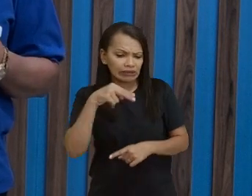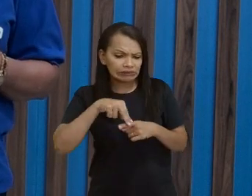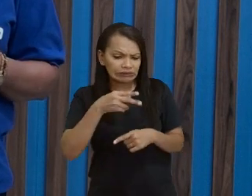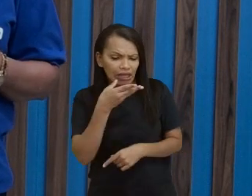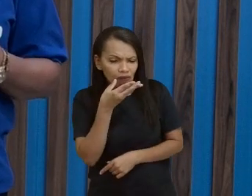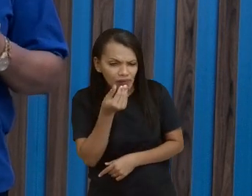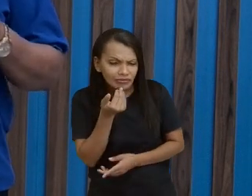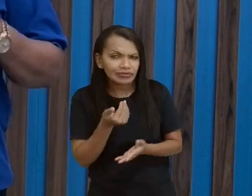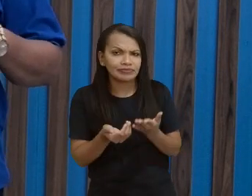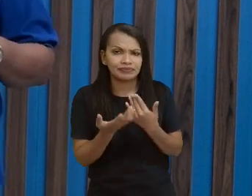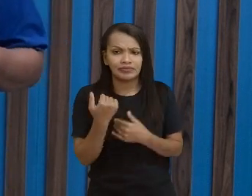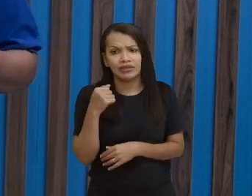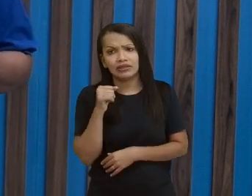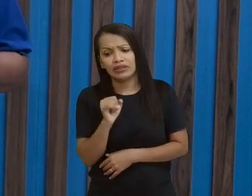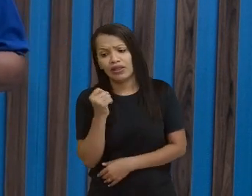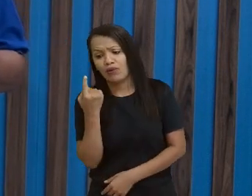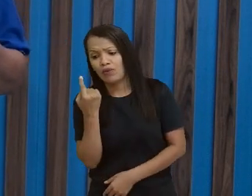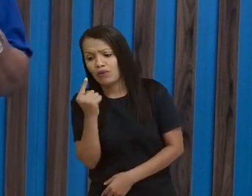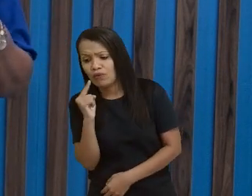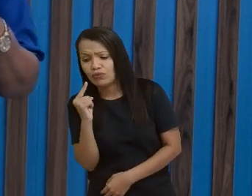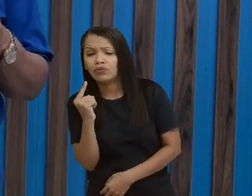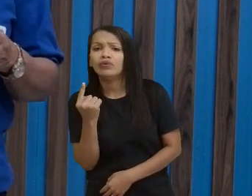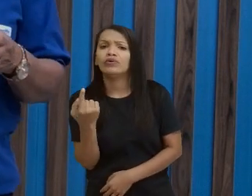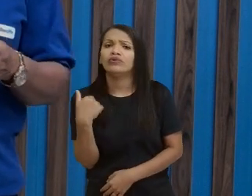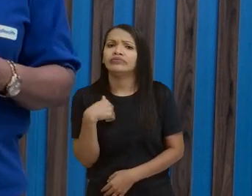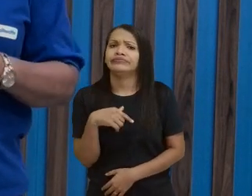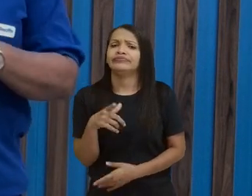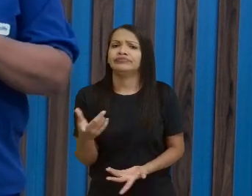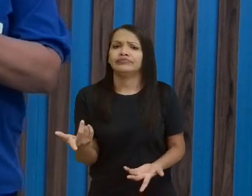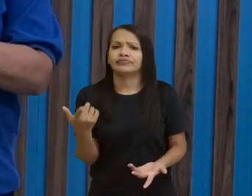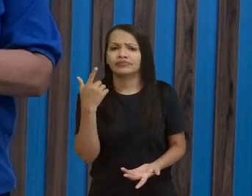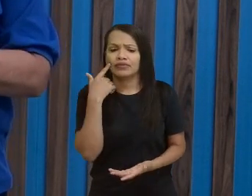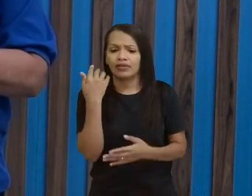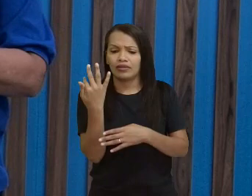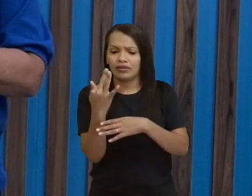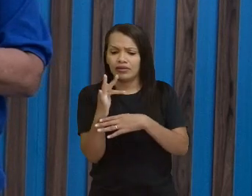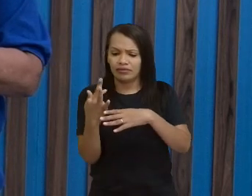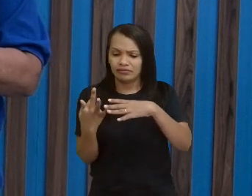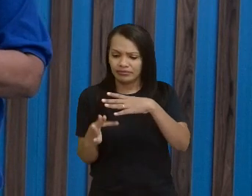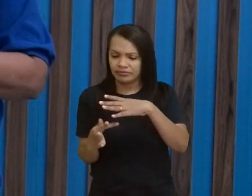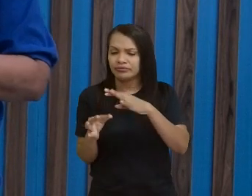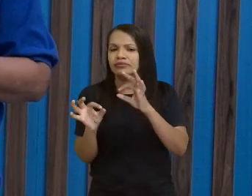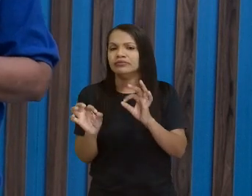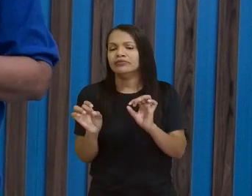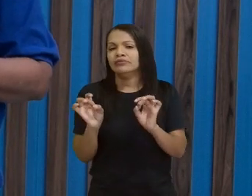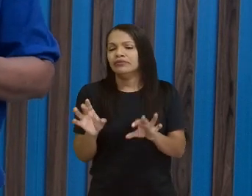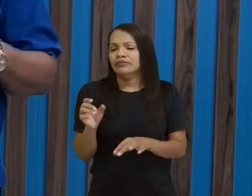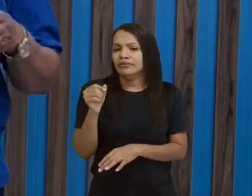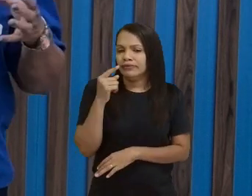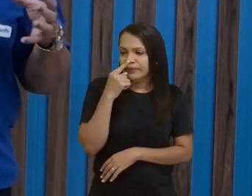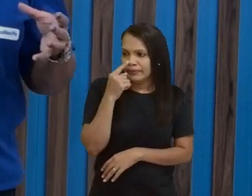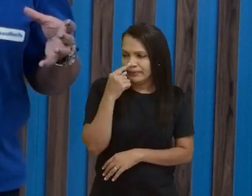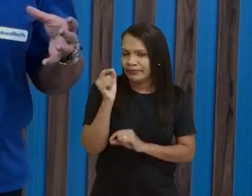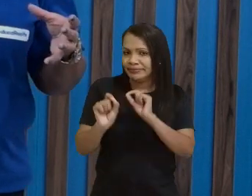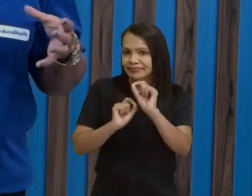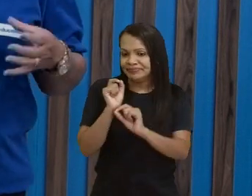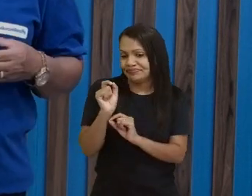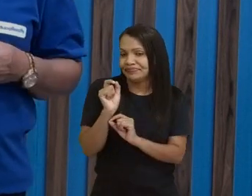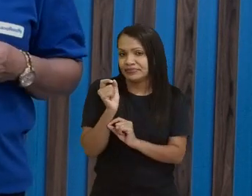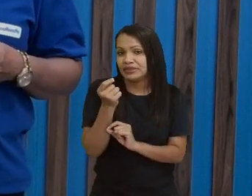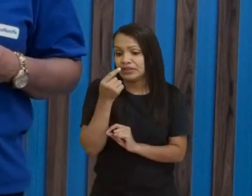se ela vai comer uma fatia, a gente fica com a fração de 1/5. Se ela vai comer